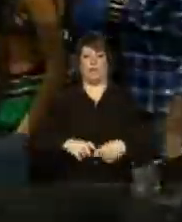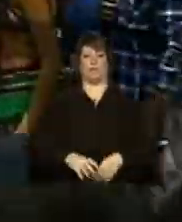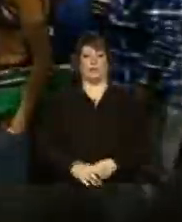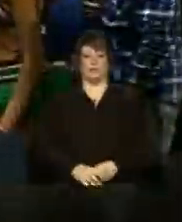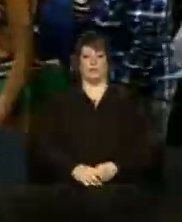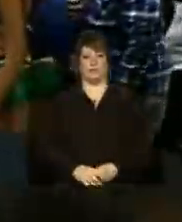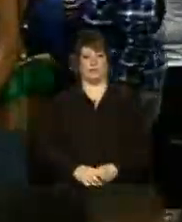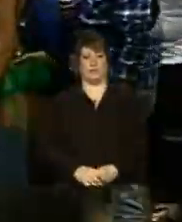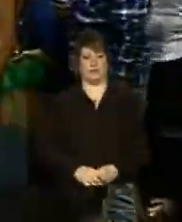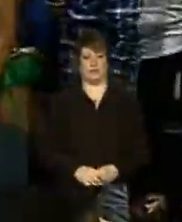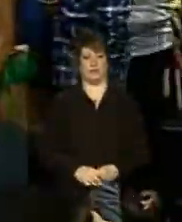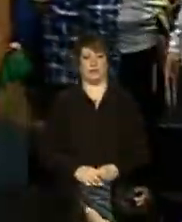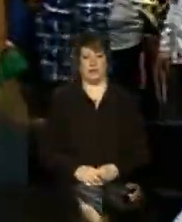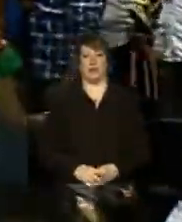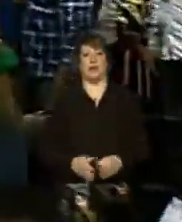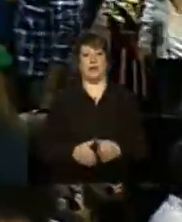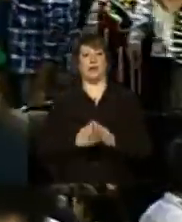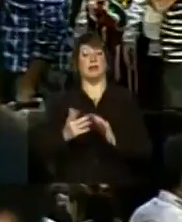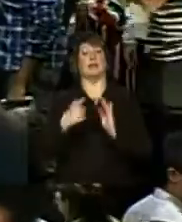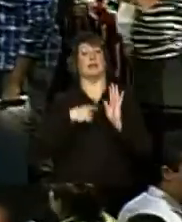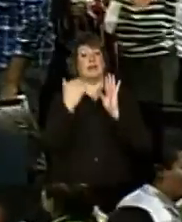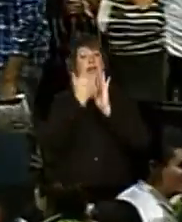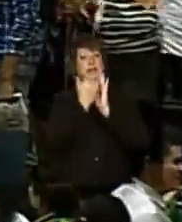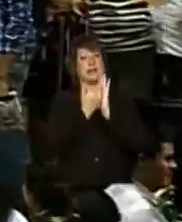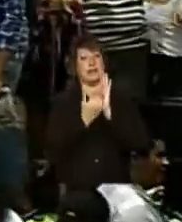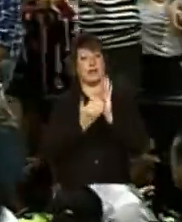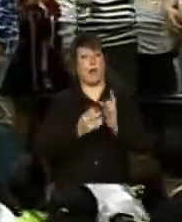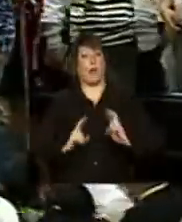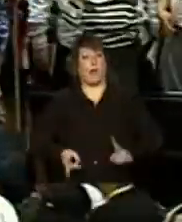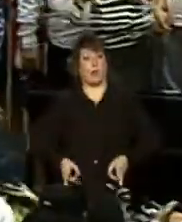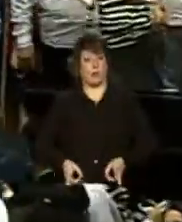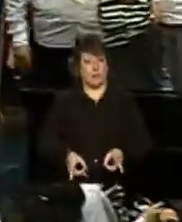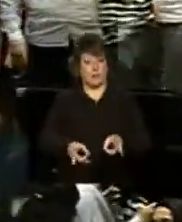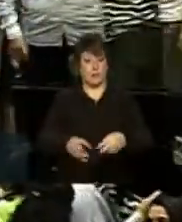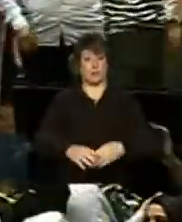Pessoal, vamos colaborar. A gente tem uma programação a seguir.